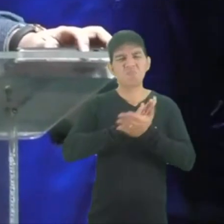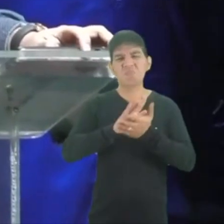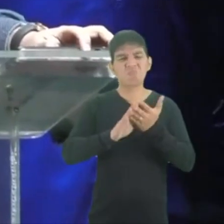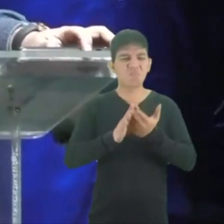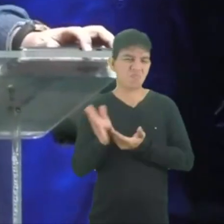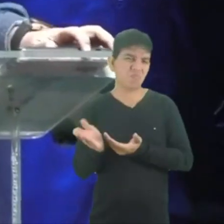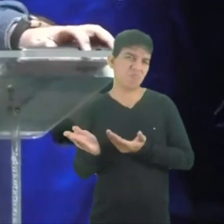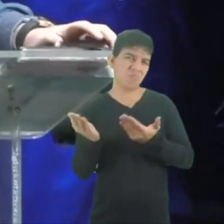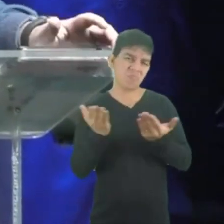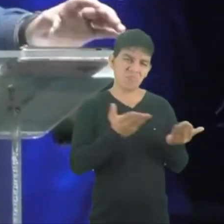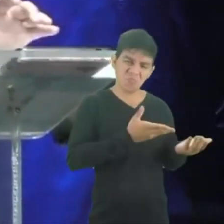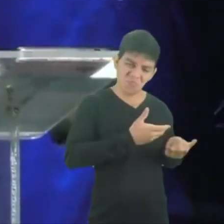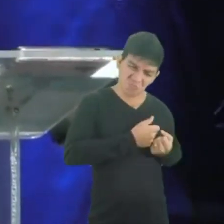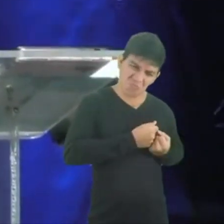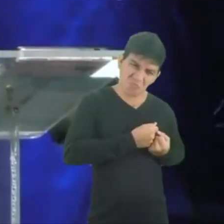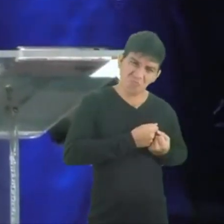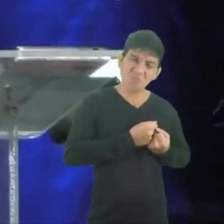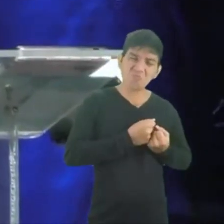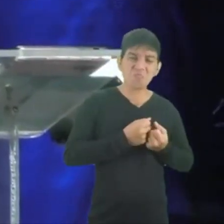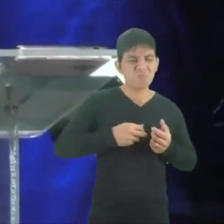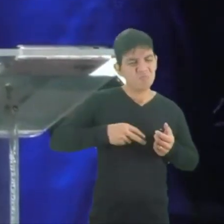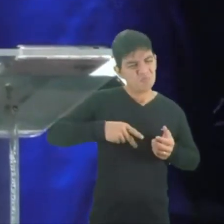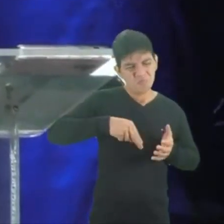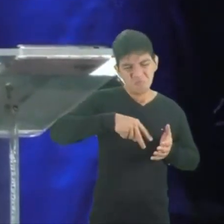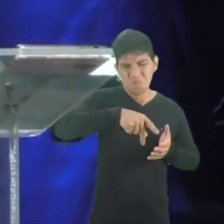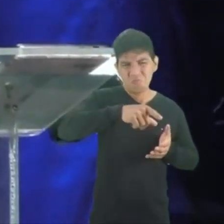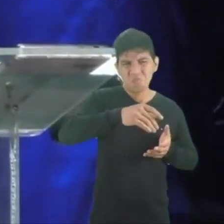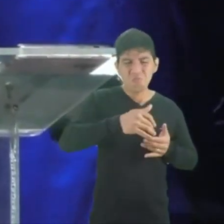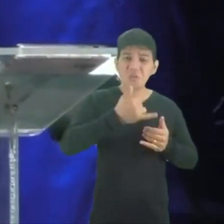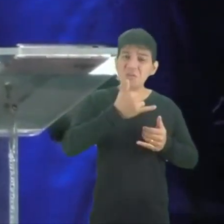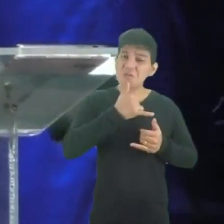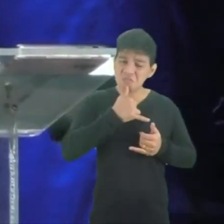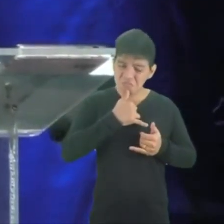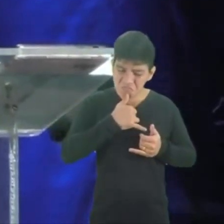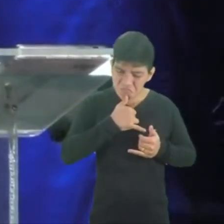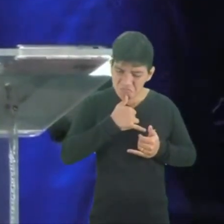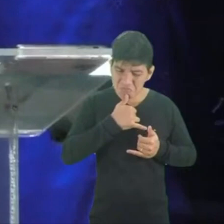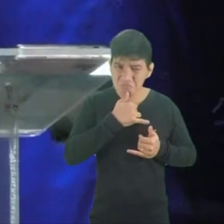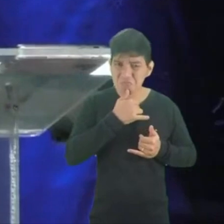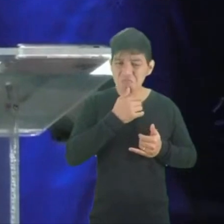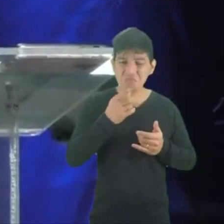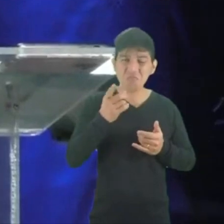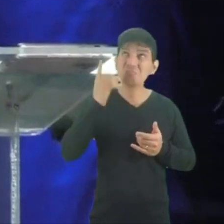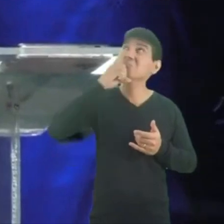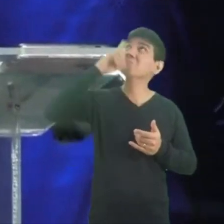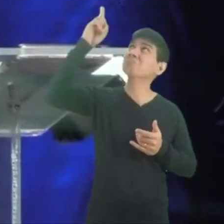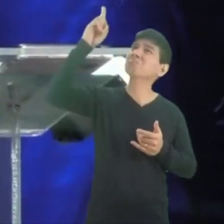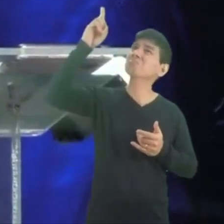seus preceitos e andamos lamentando diante do Senhor dos Exércitos?